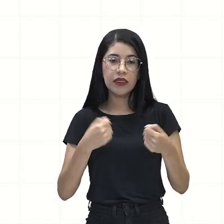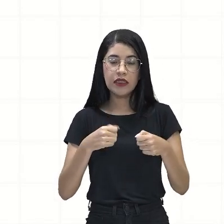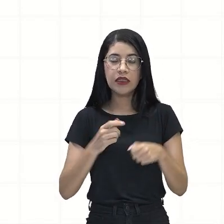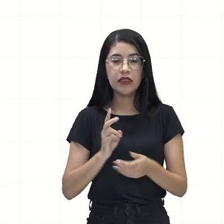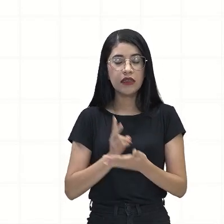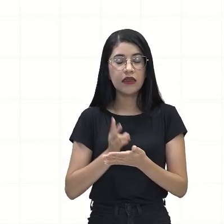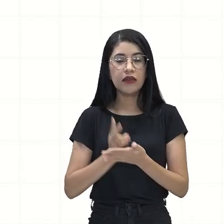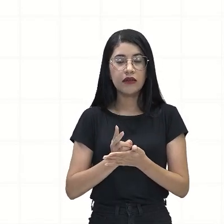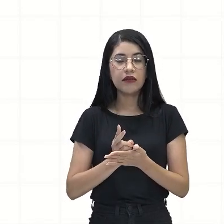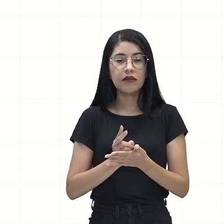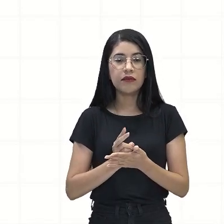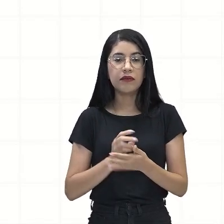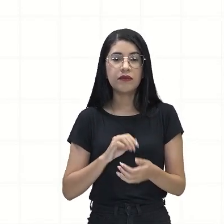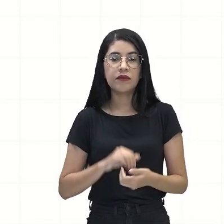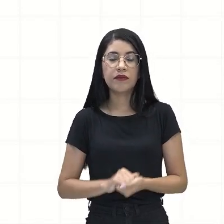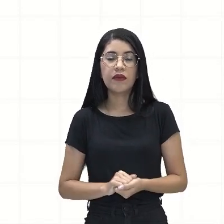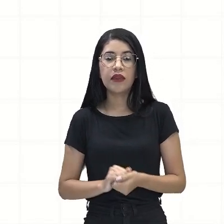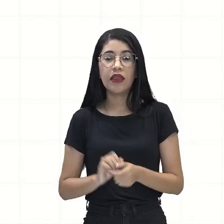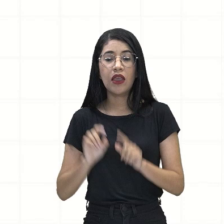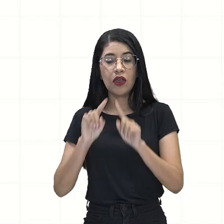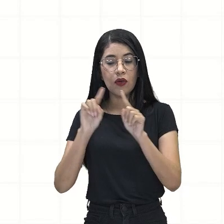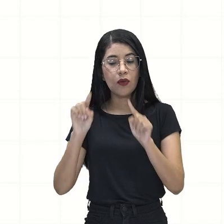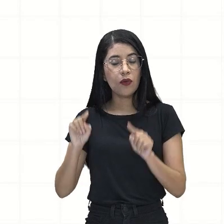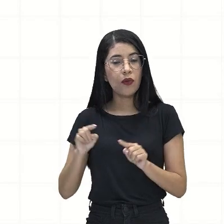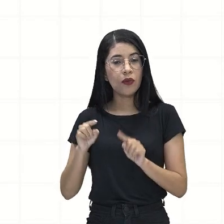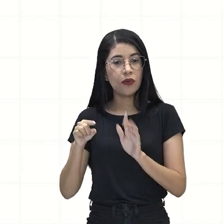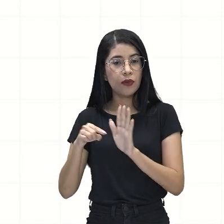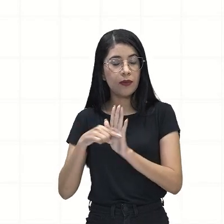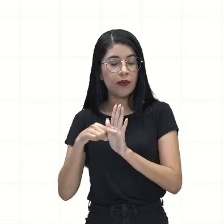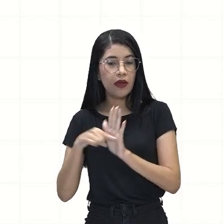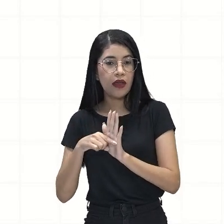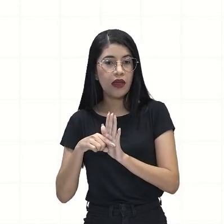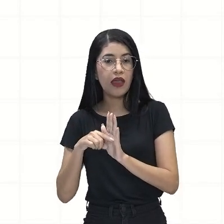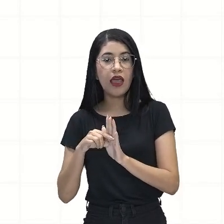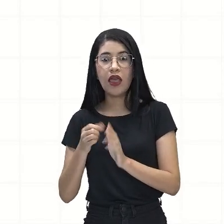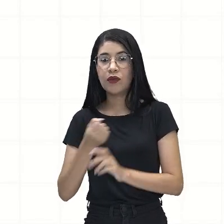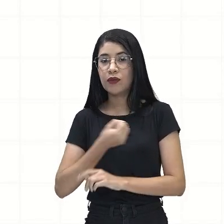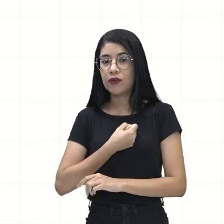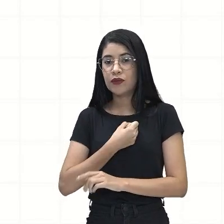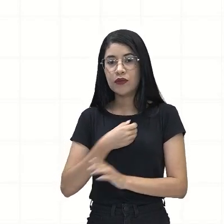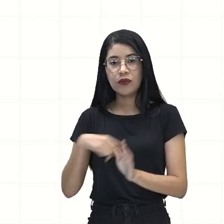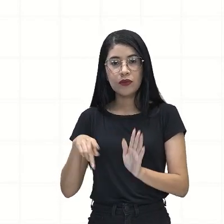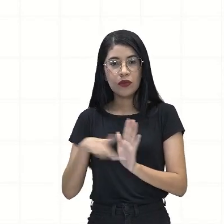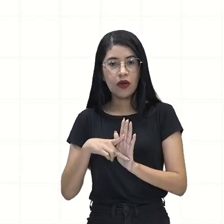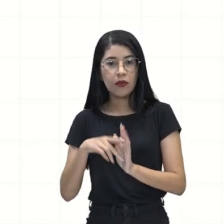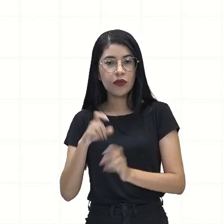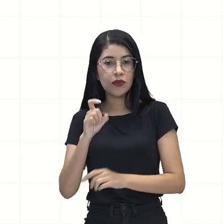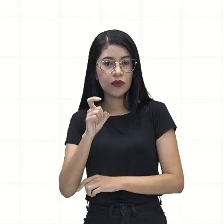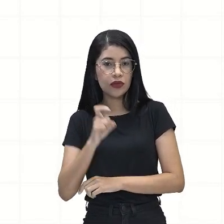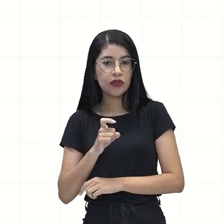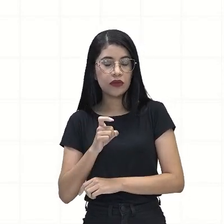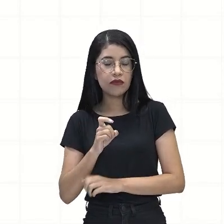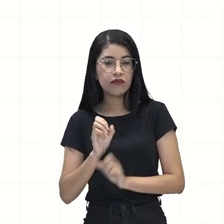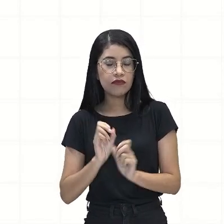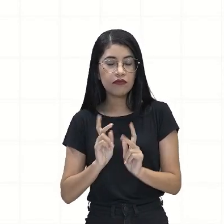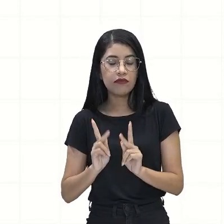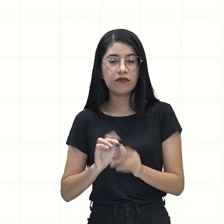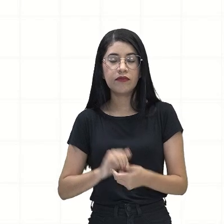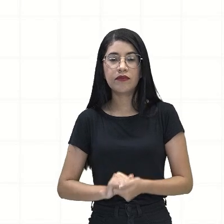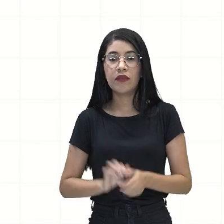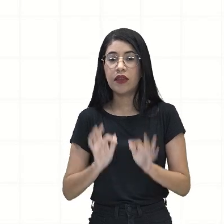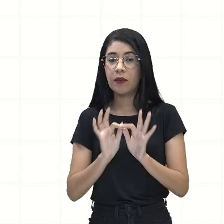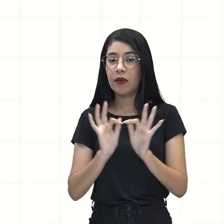né? Um menos o outro. E esse segundo menos aqui é do número, do x. Então, essa